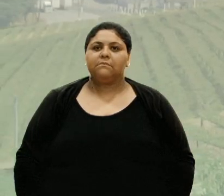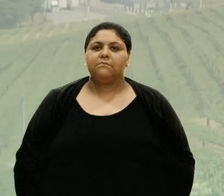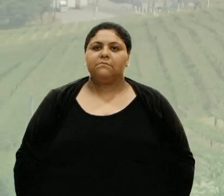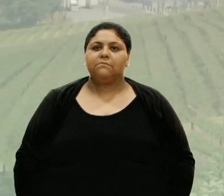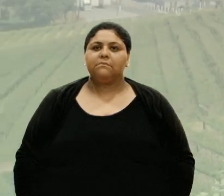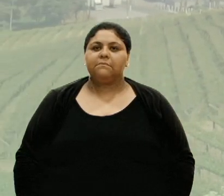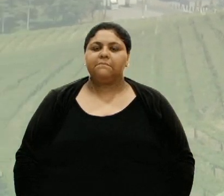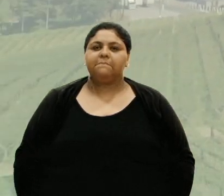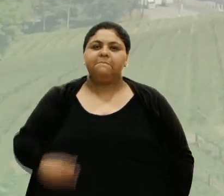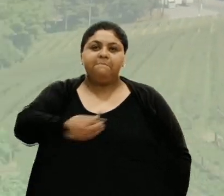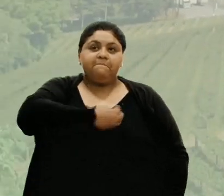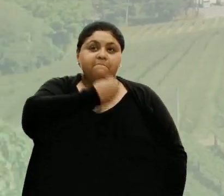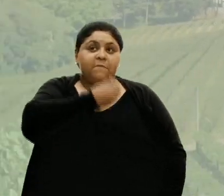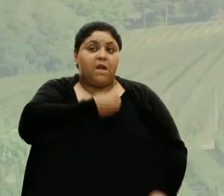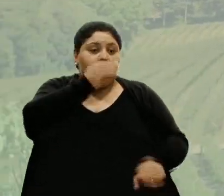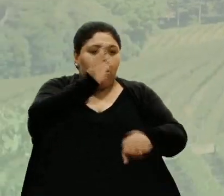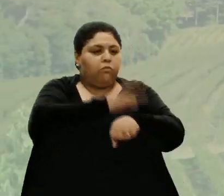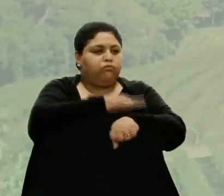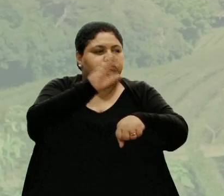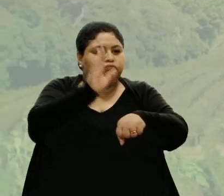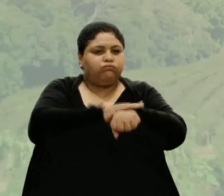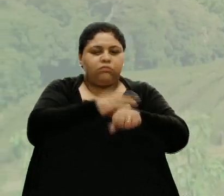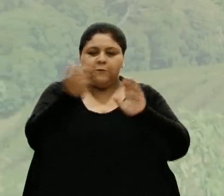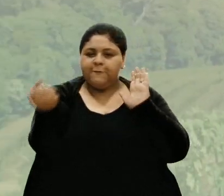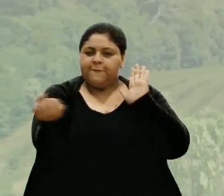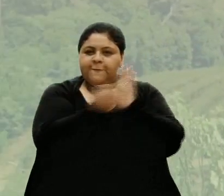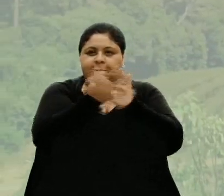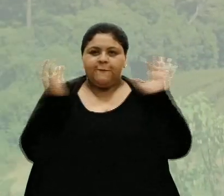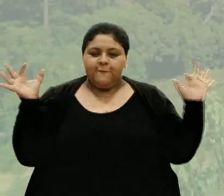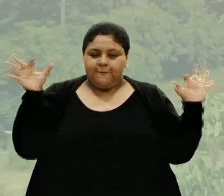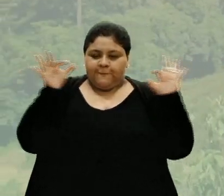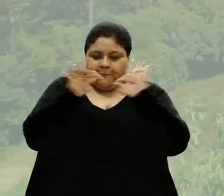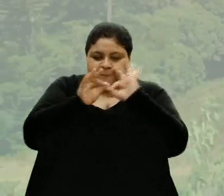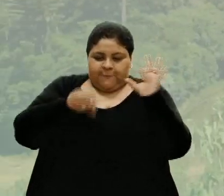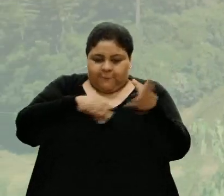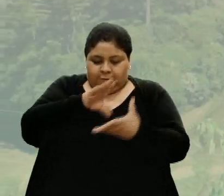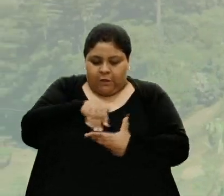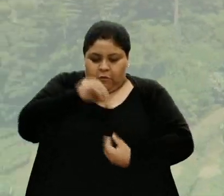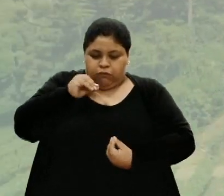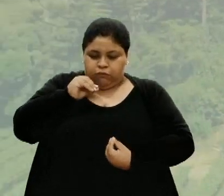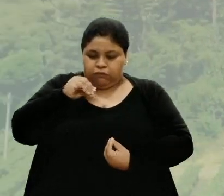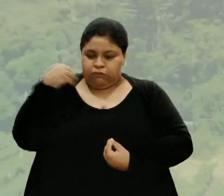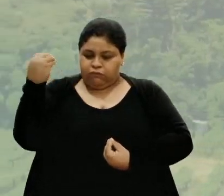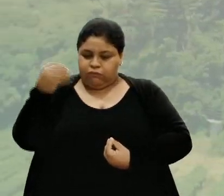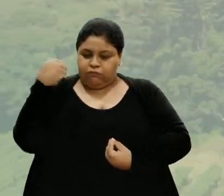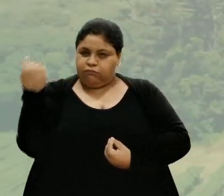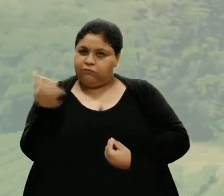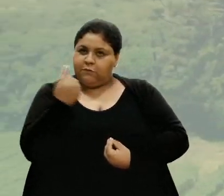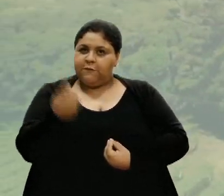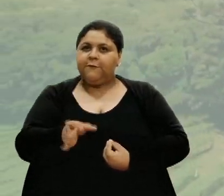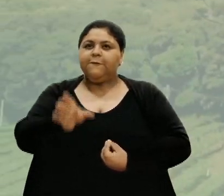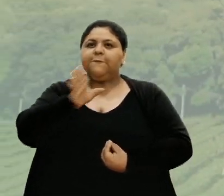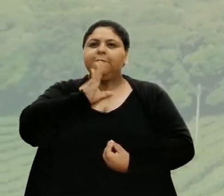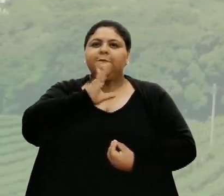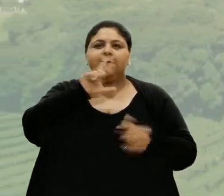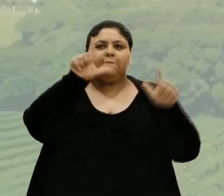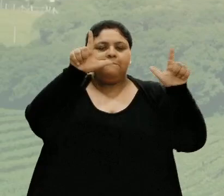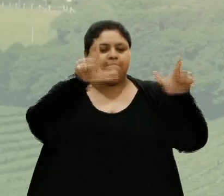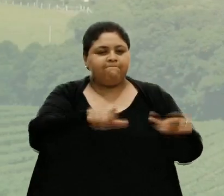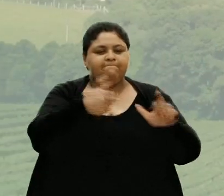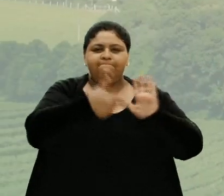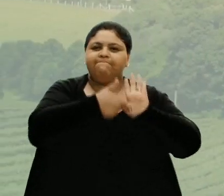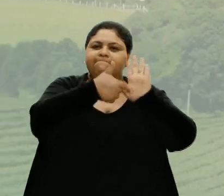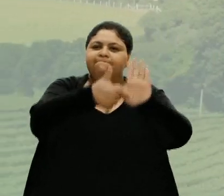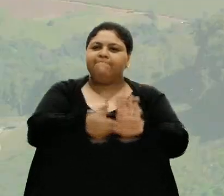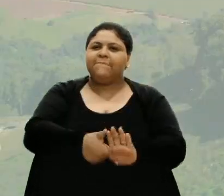Viva momentos inesquecíveis. Conecte sua alma a uma experiência única. Conheça este vale que irá lhe proporcionar